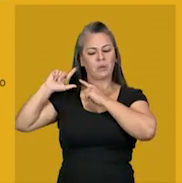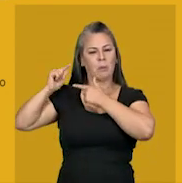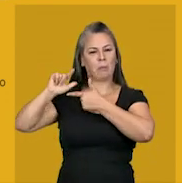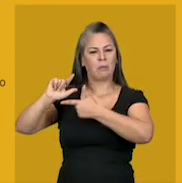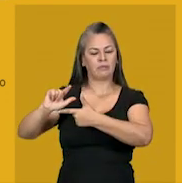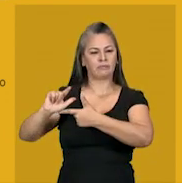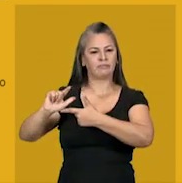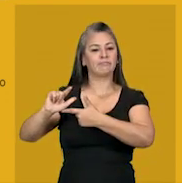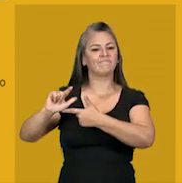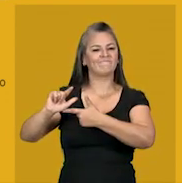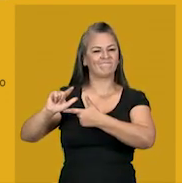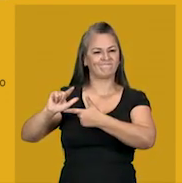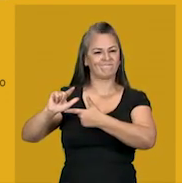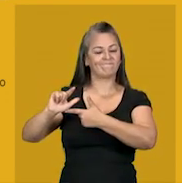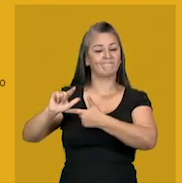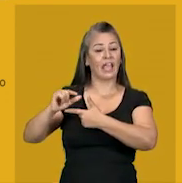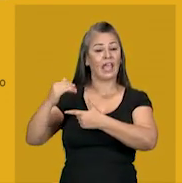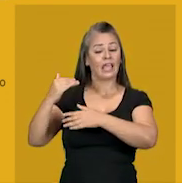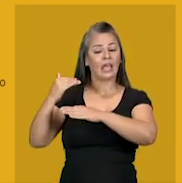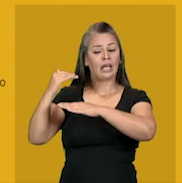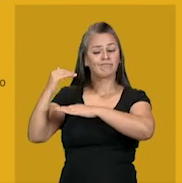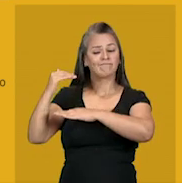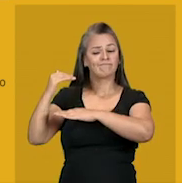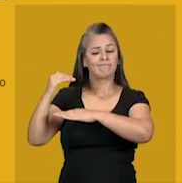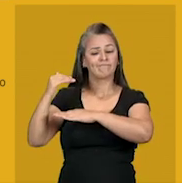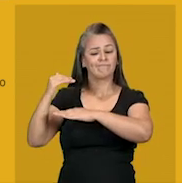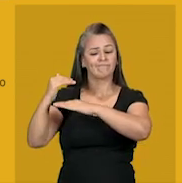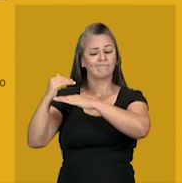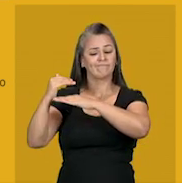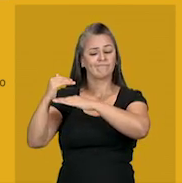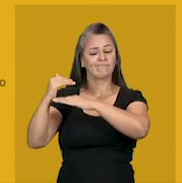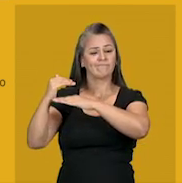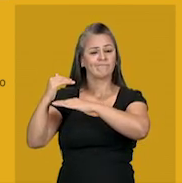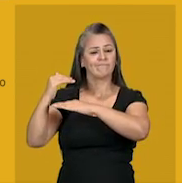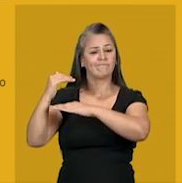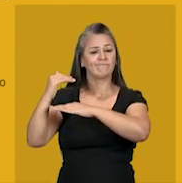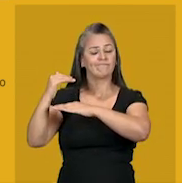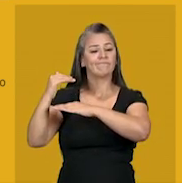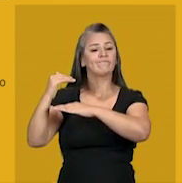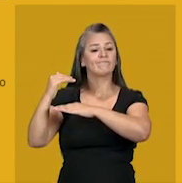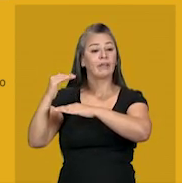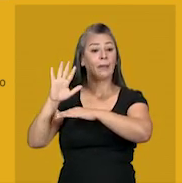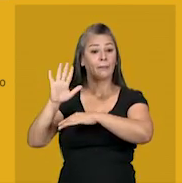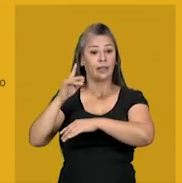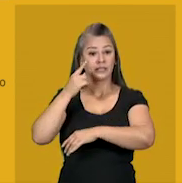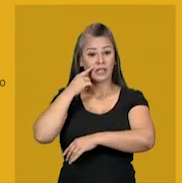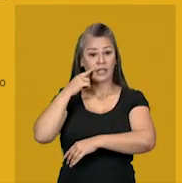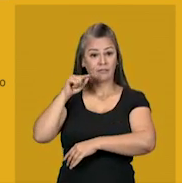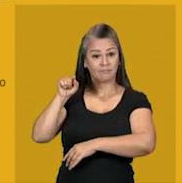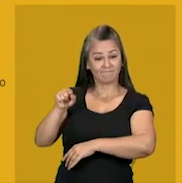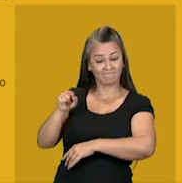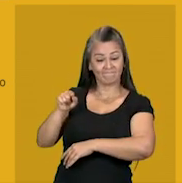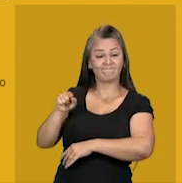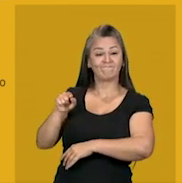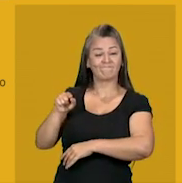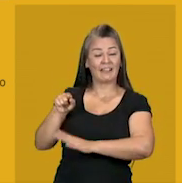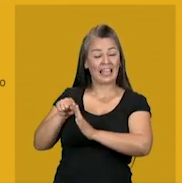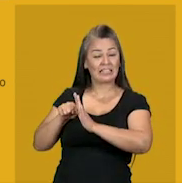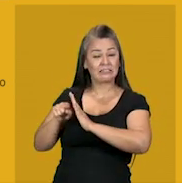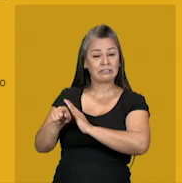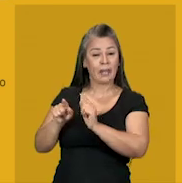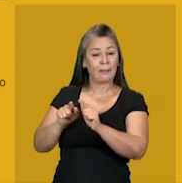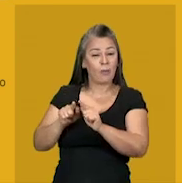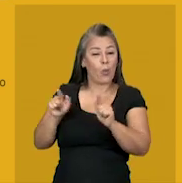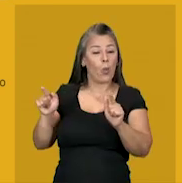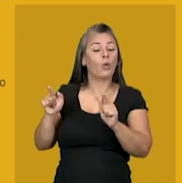a igualdade perdendo a valorização, né? E na extrema direita, por sua vez, a gente tem pouquíssima igualdade e